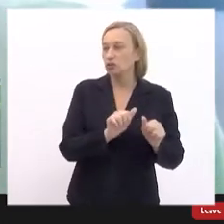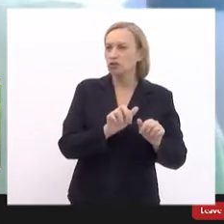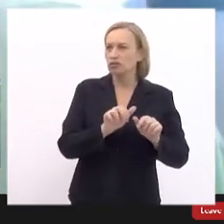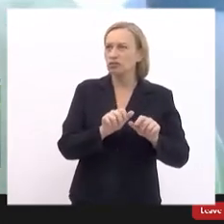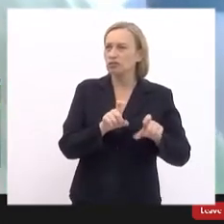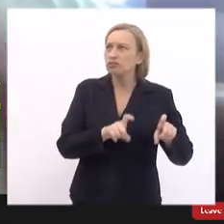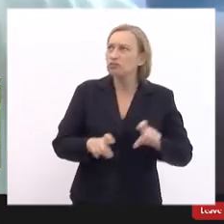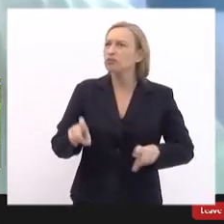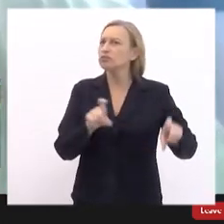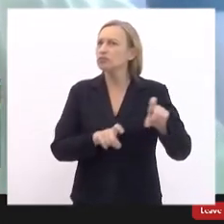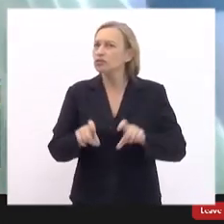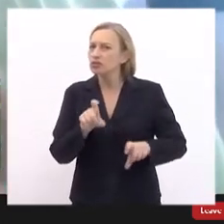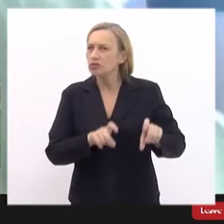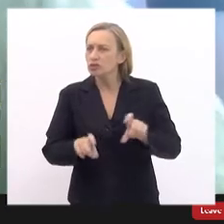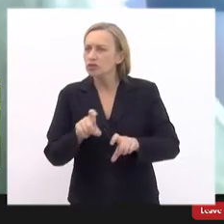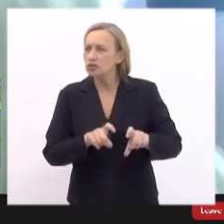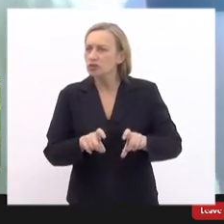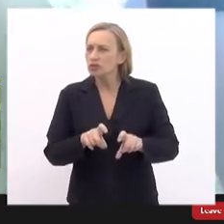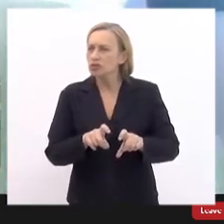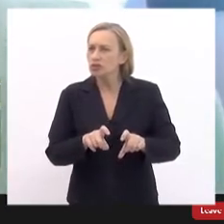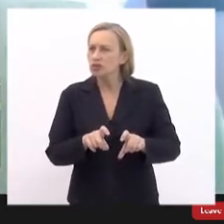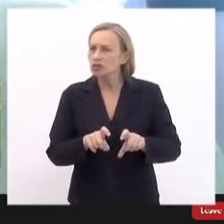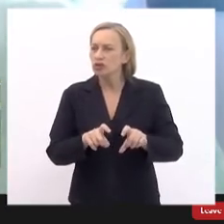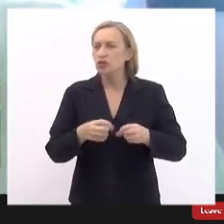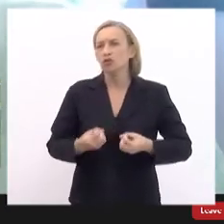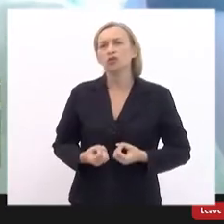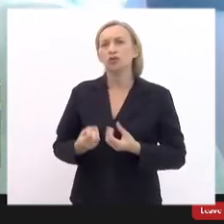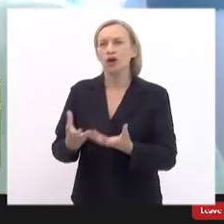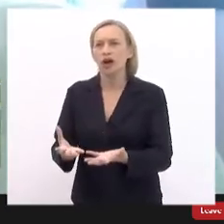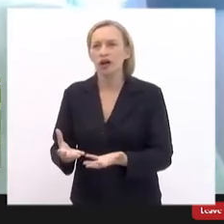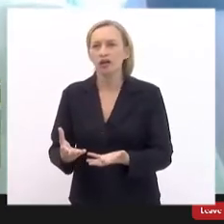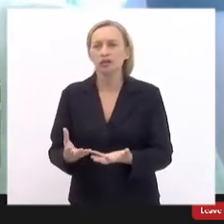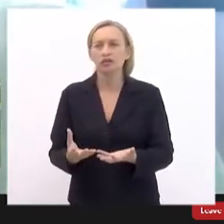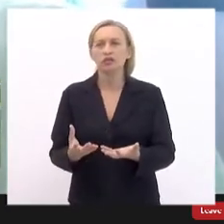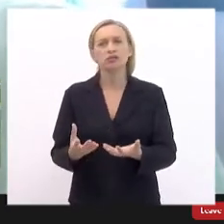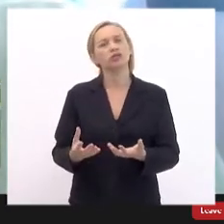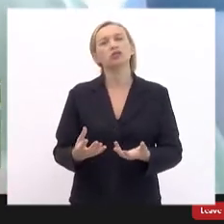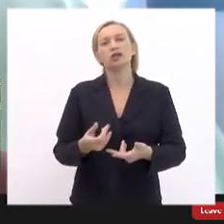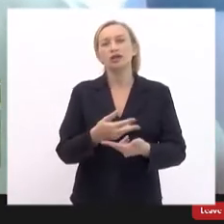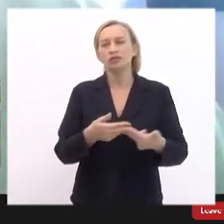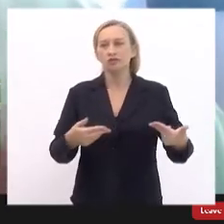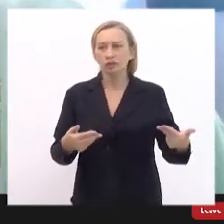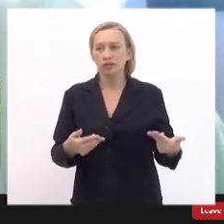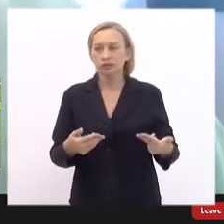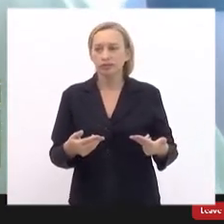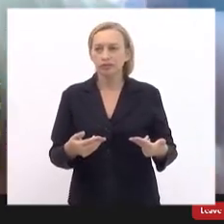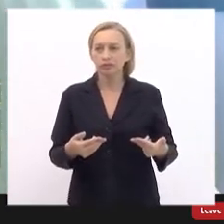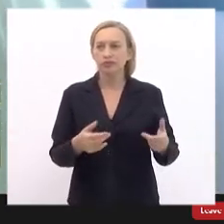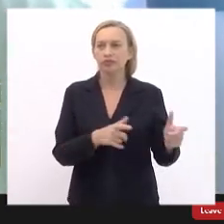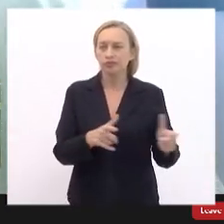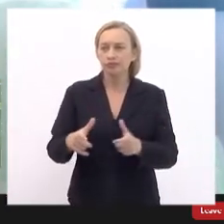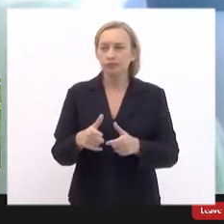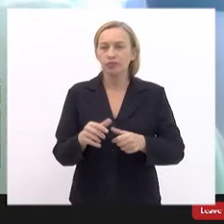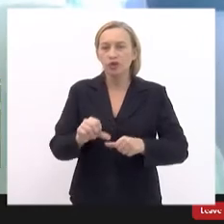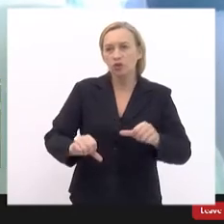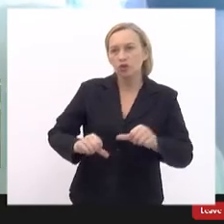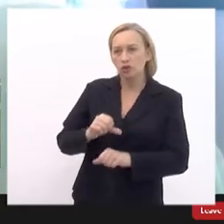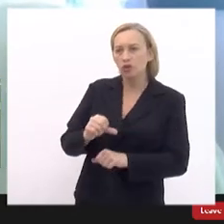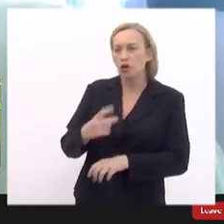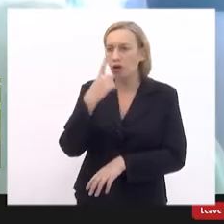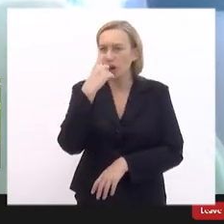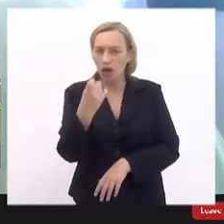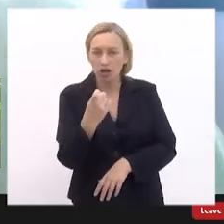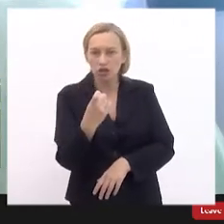transformando em computadores reciclados, doados a telecentros públicos, convertendo lixo eletrônico em inclusão